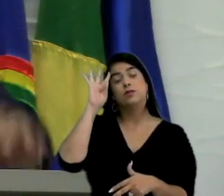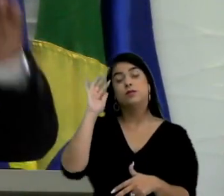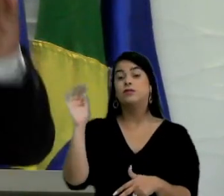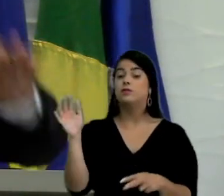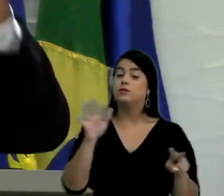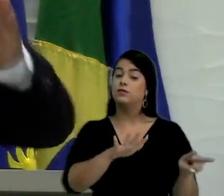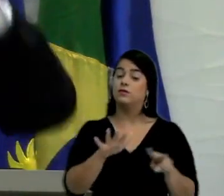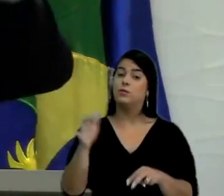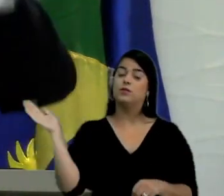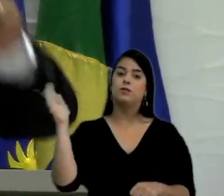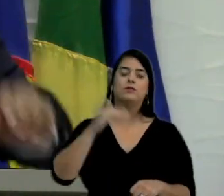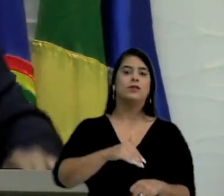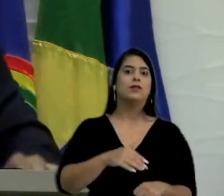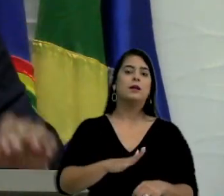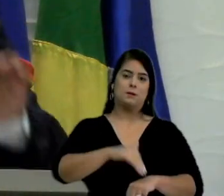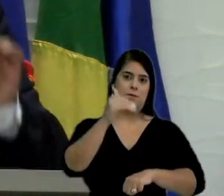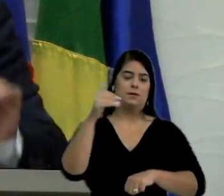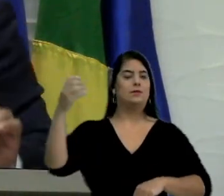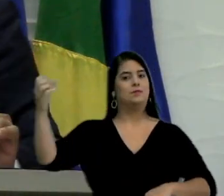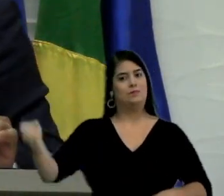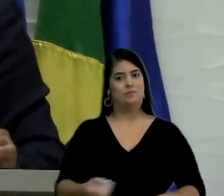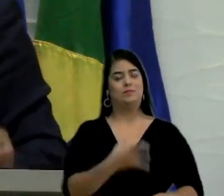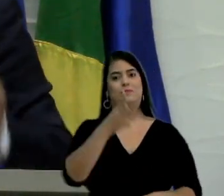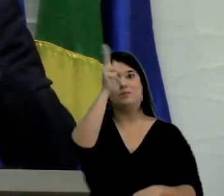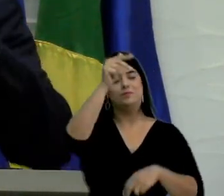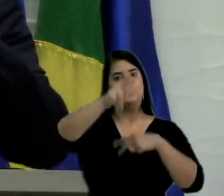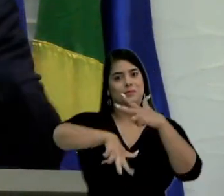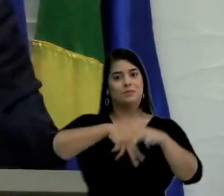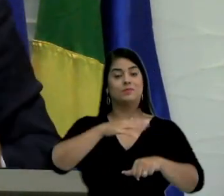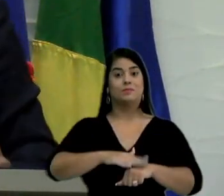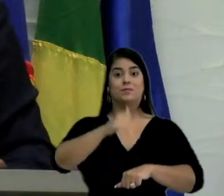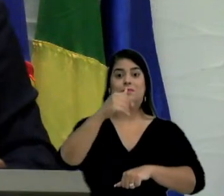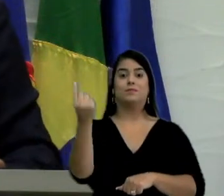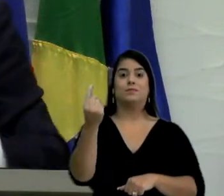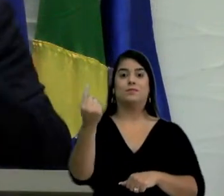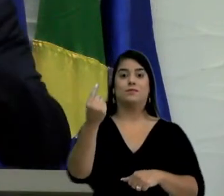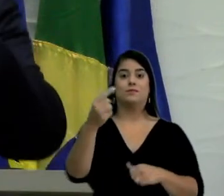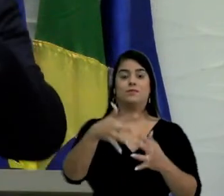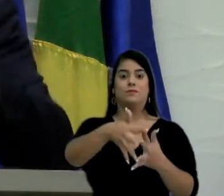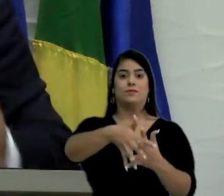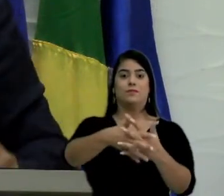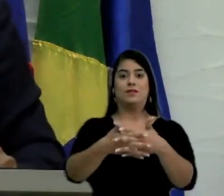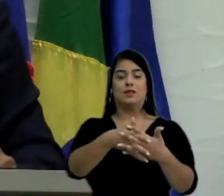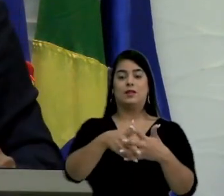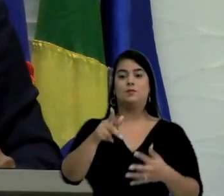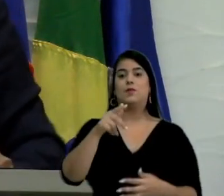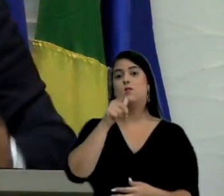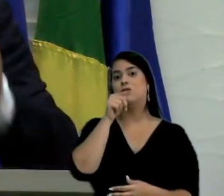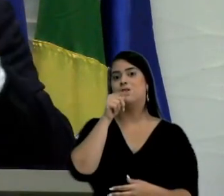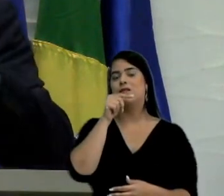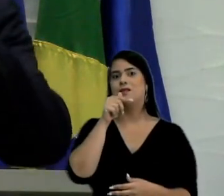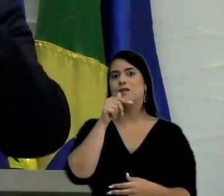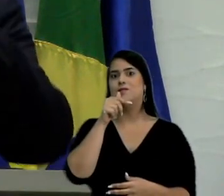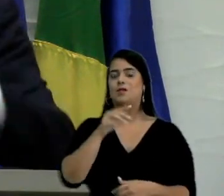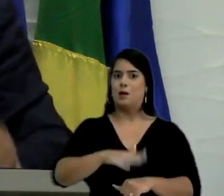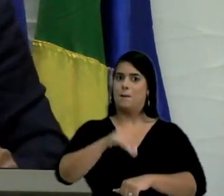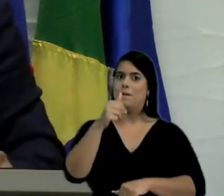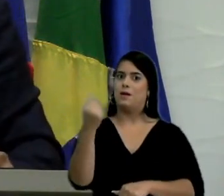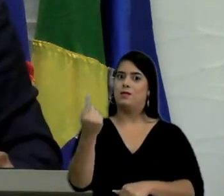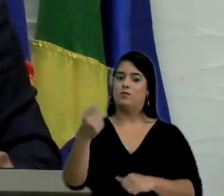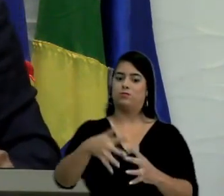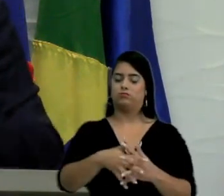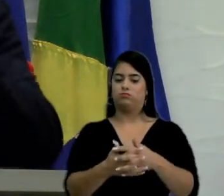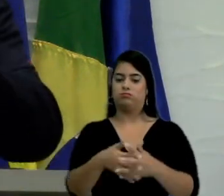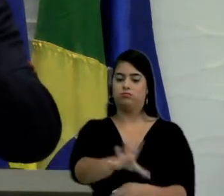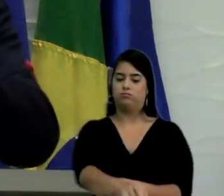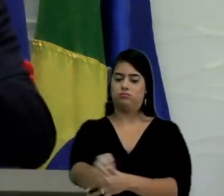mais novidade para São Belo do Una mais um caminhão pipa mais um trator agrícola mais uma roçadeira